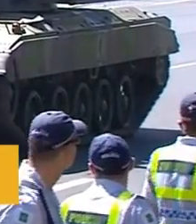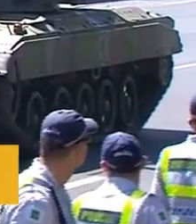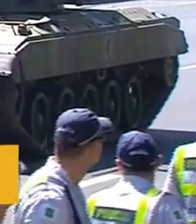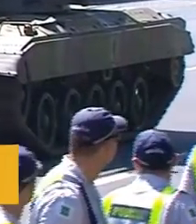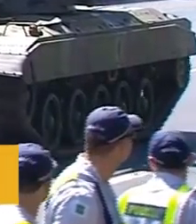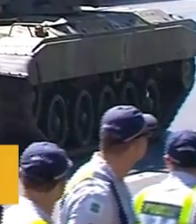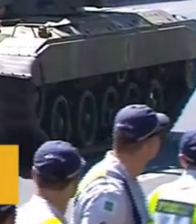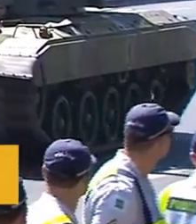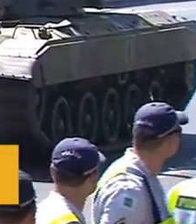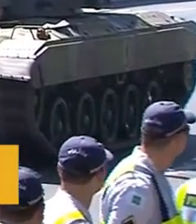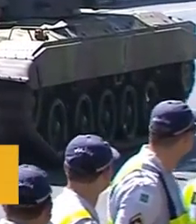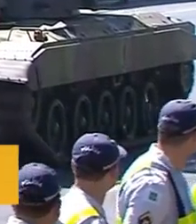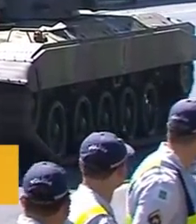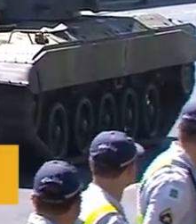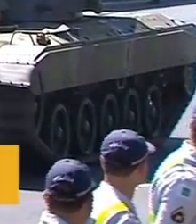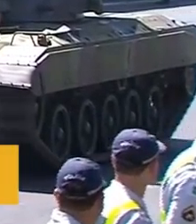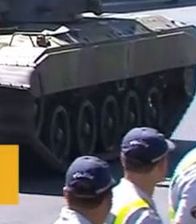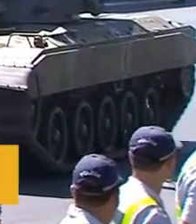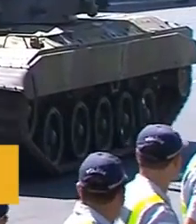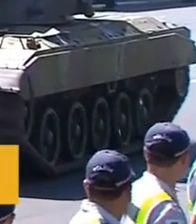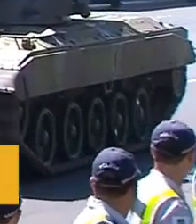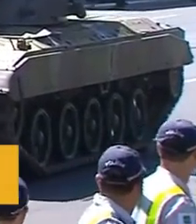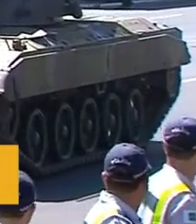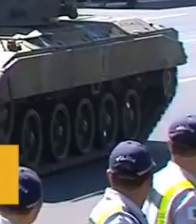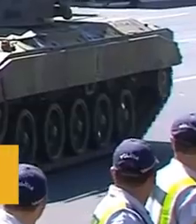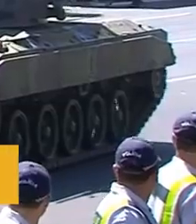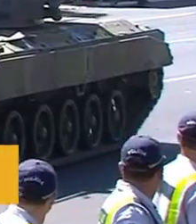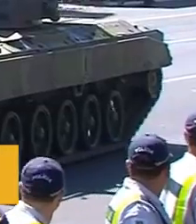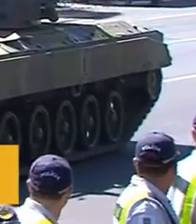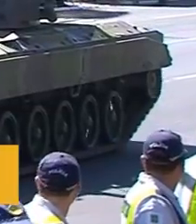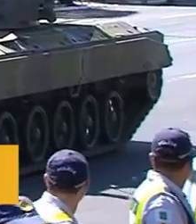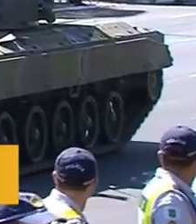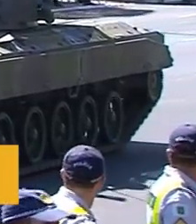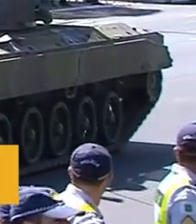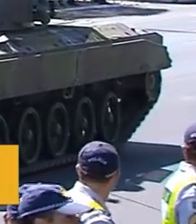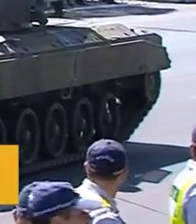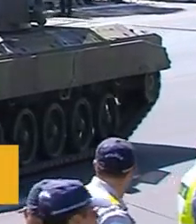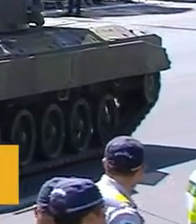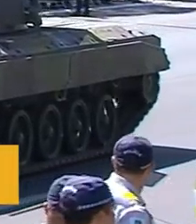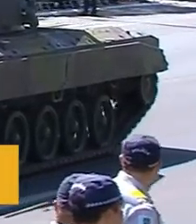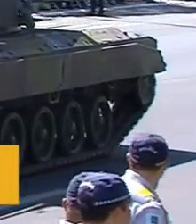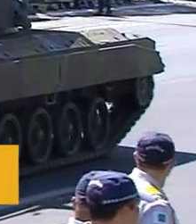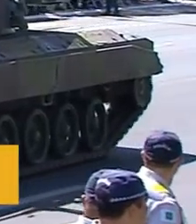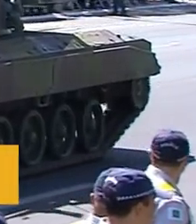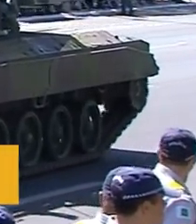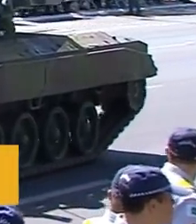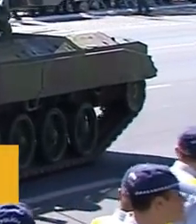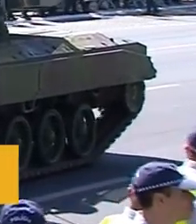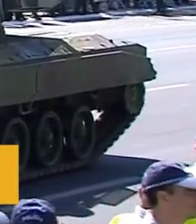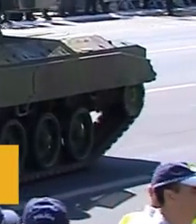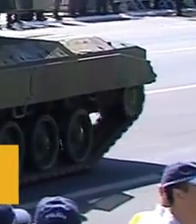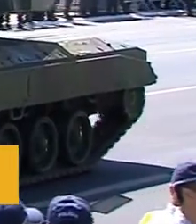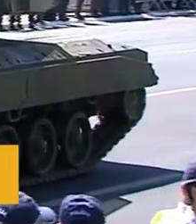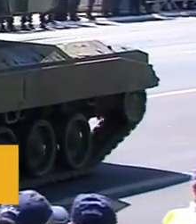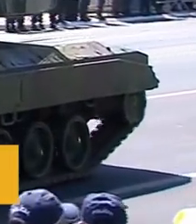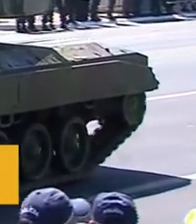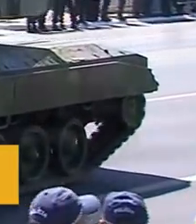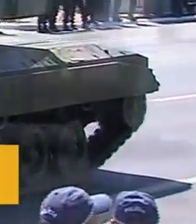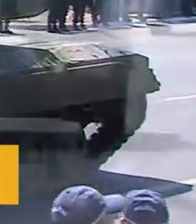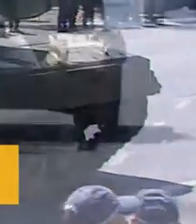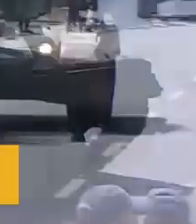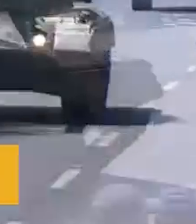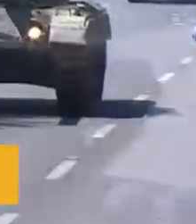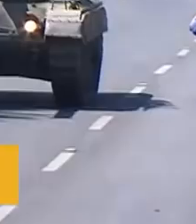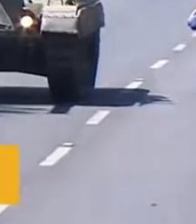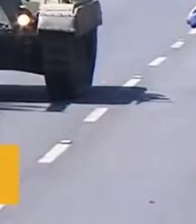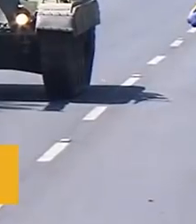no apoio às tropas em terra, né? Infantaria. E ele também possui ali a metralhadora .50,